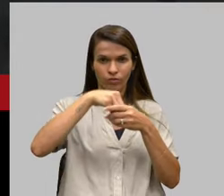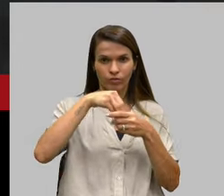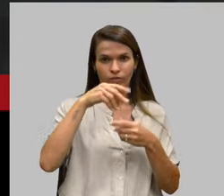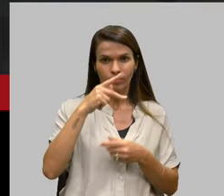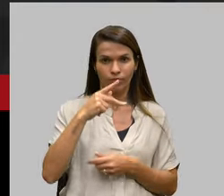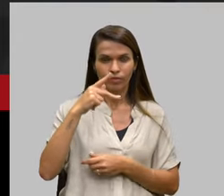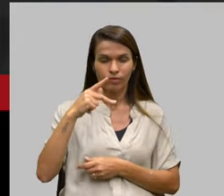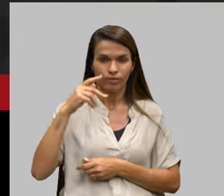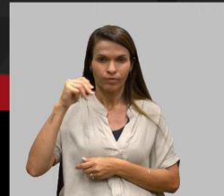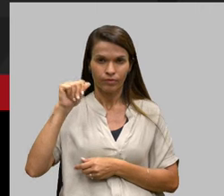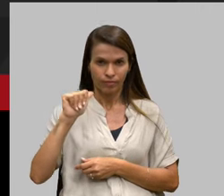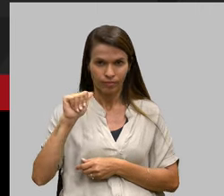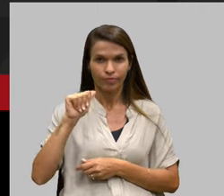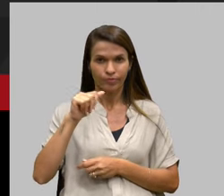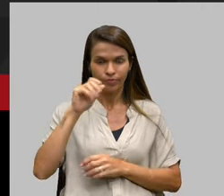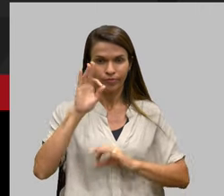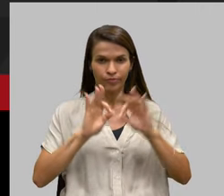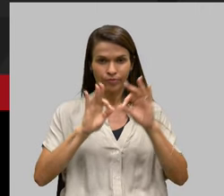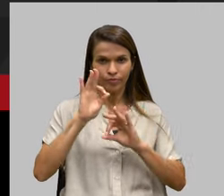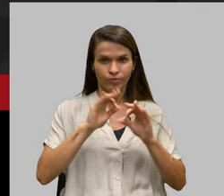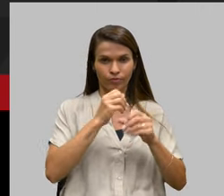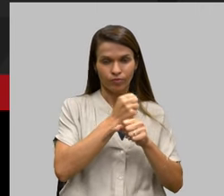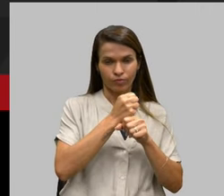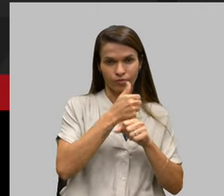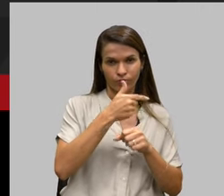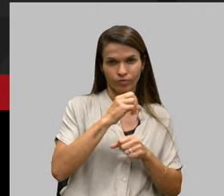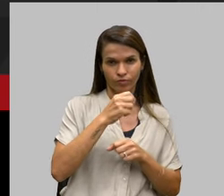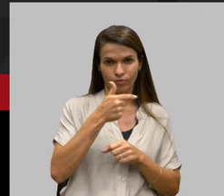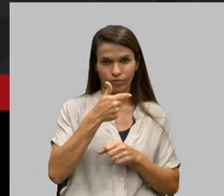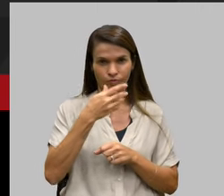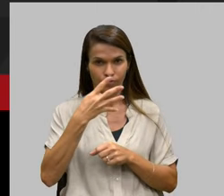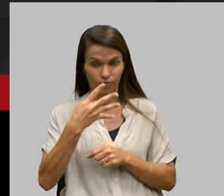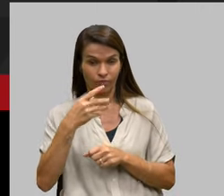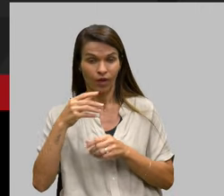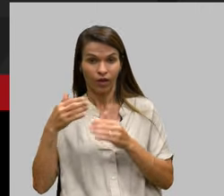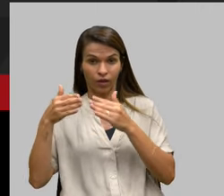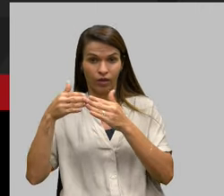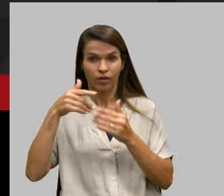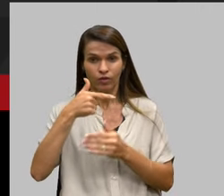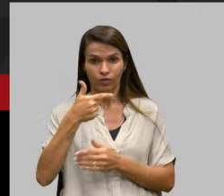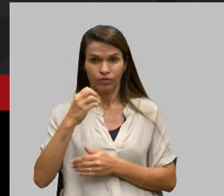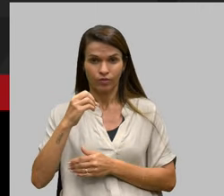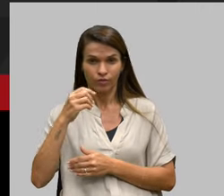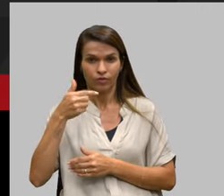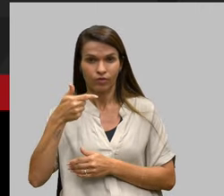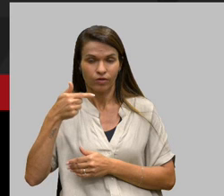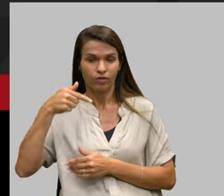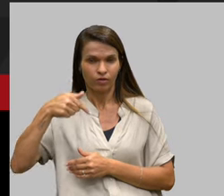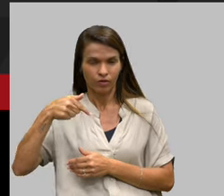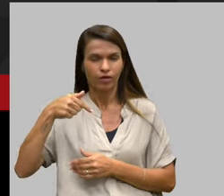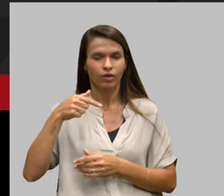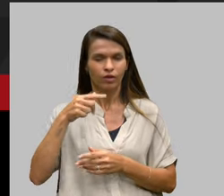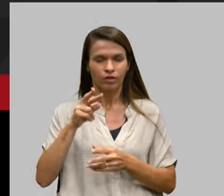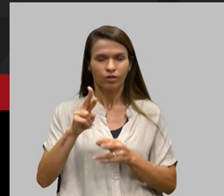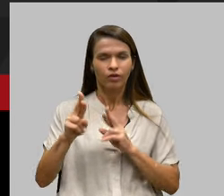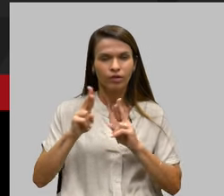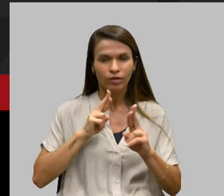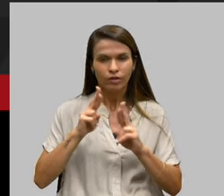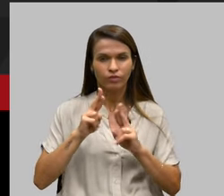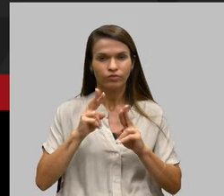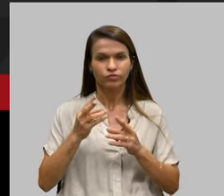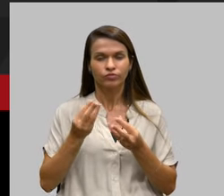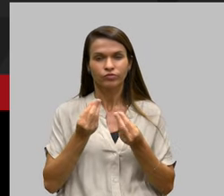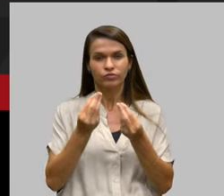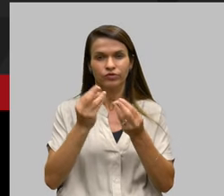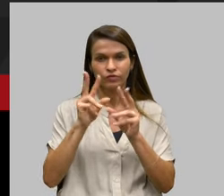plano plurianual de 2024 a 2027 os nossos as nossas eh resultados as nossas entregas para fortalecer a